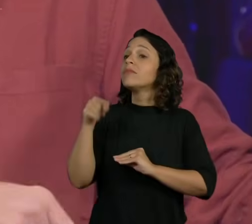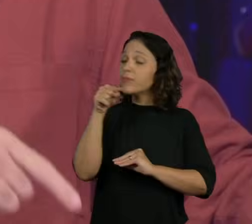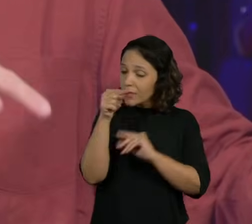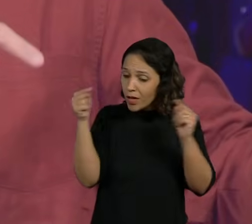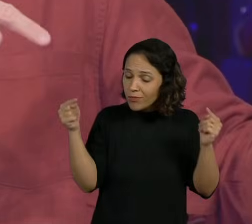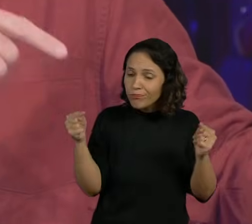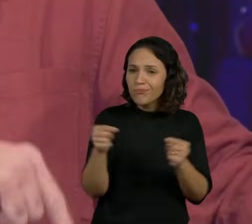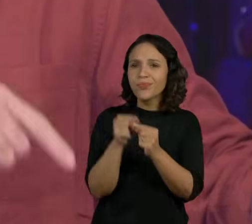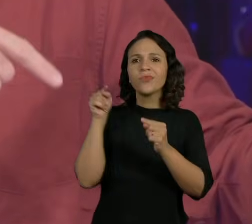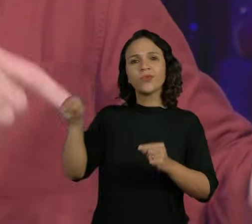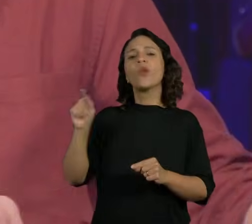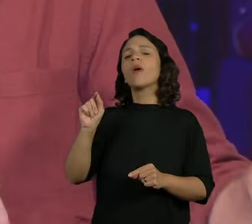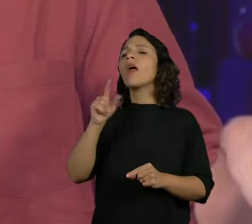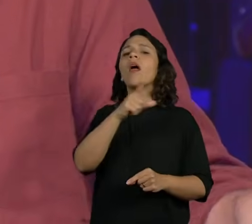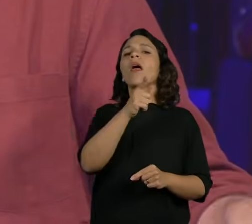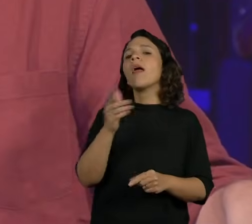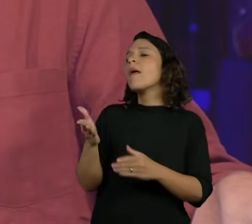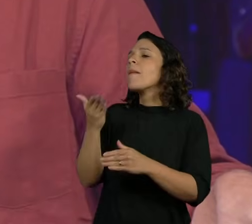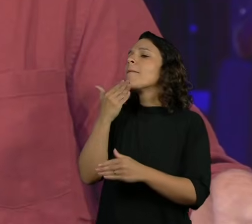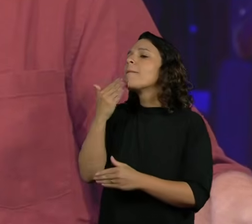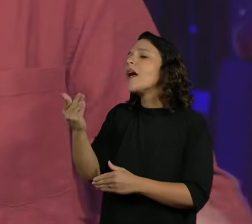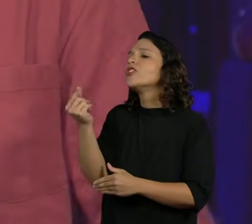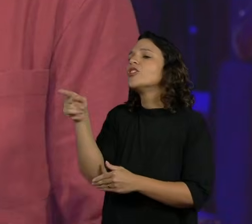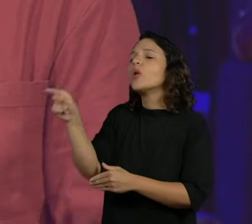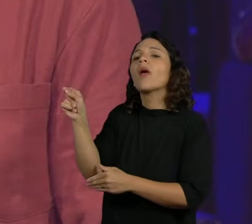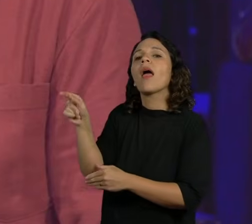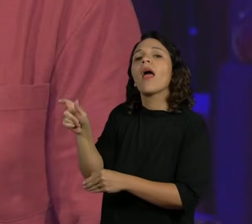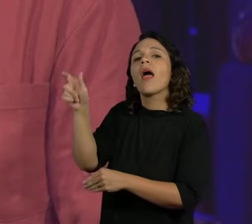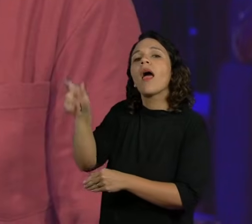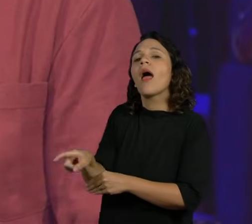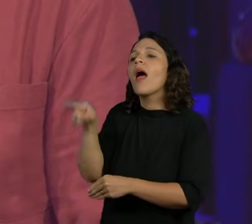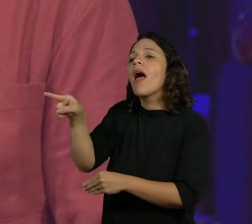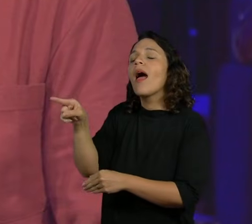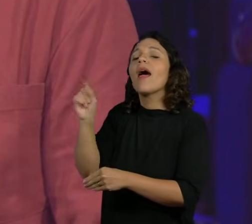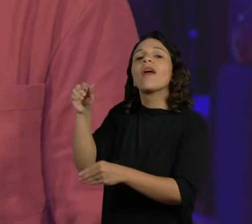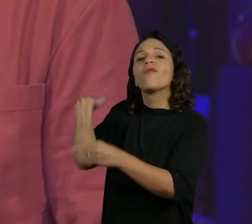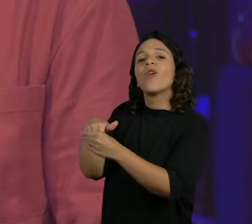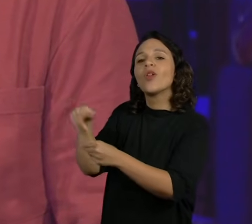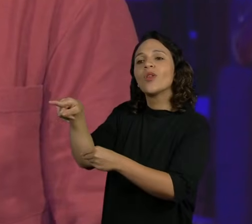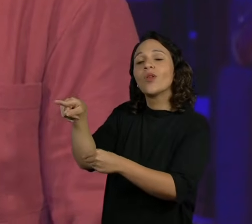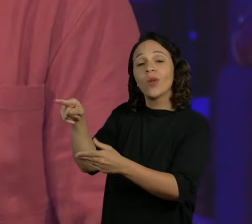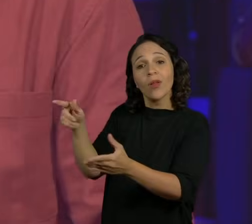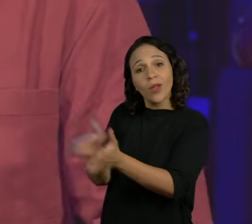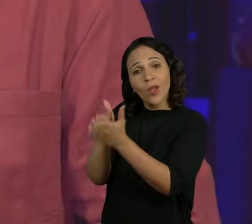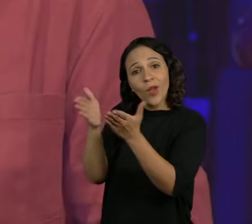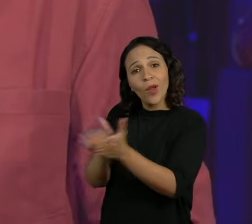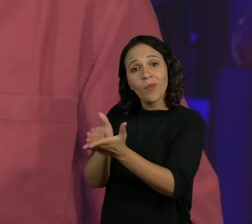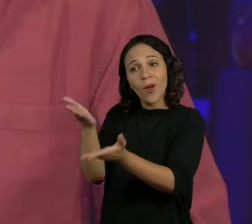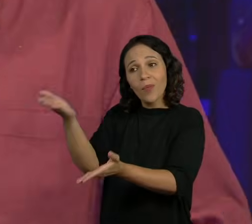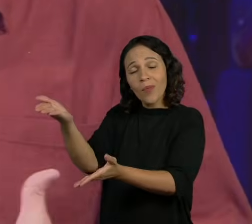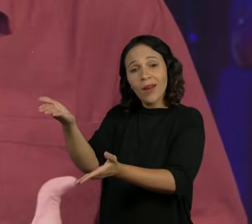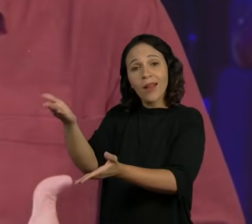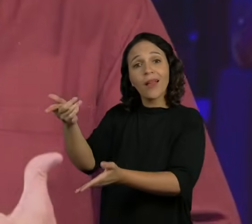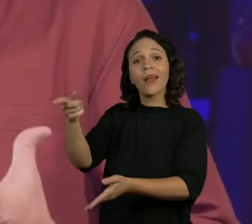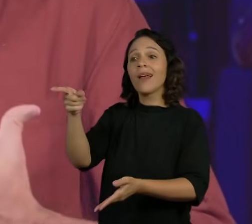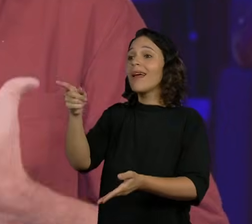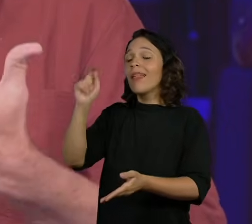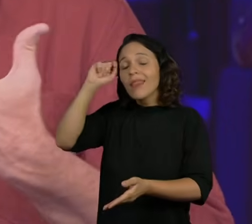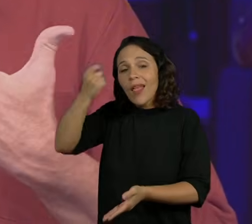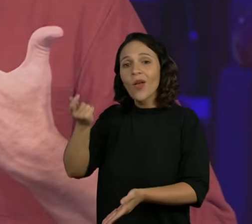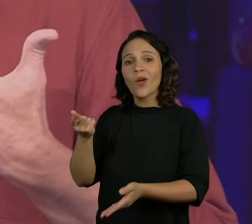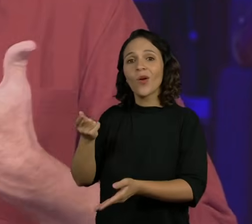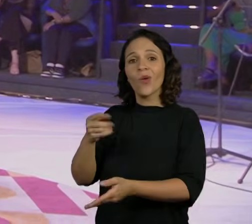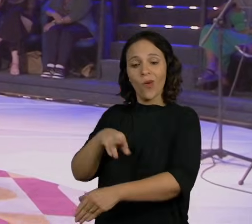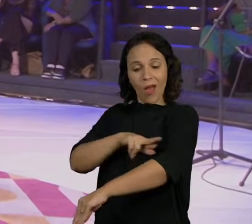exatamente o voto do negro, mestiço e pobre. Não é o voto do branco da classe média. Né? Percebe? Então, você tem aí todo